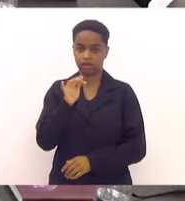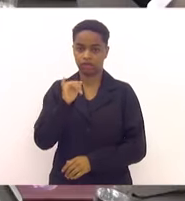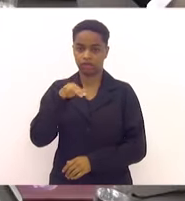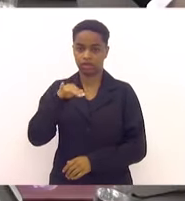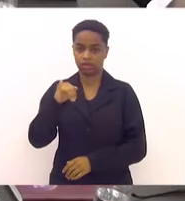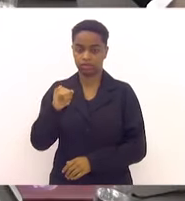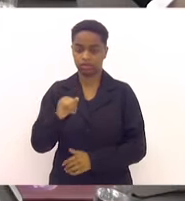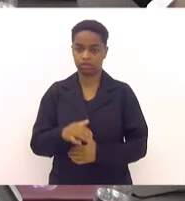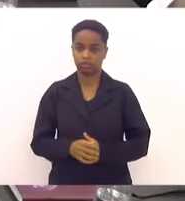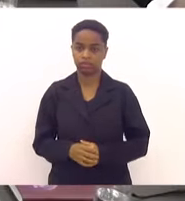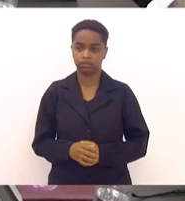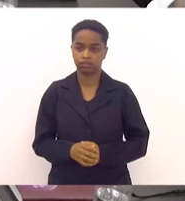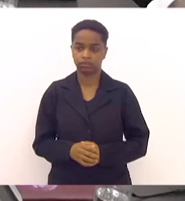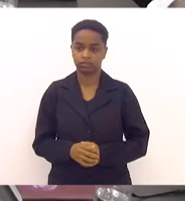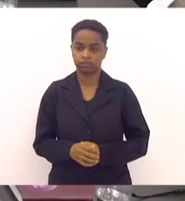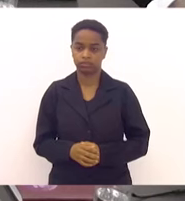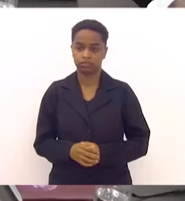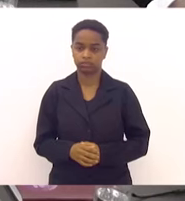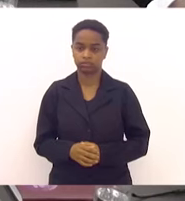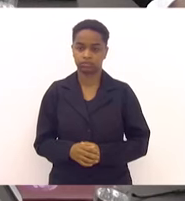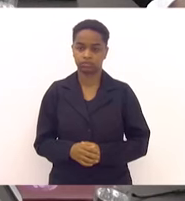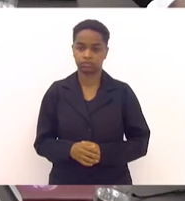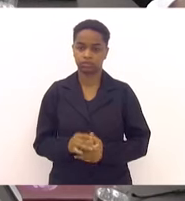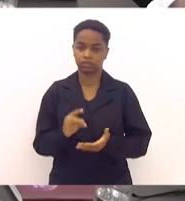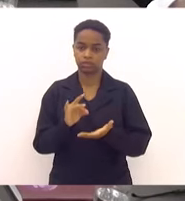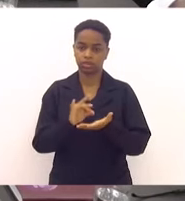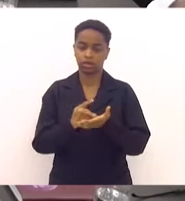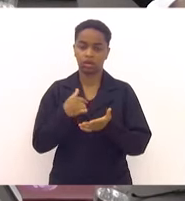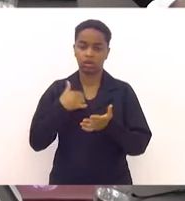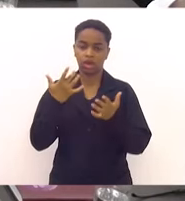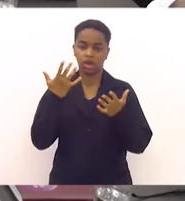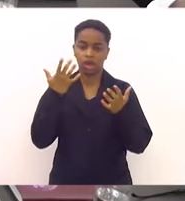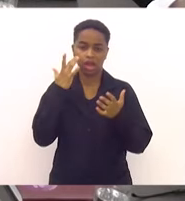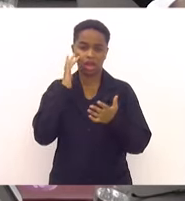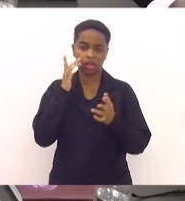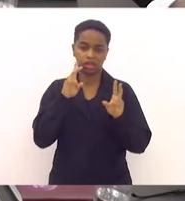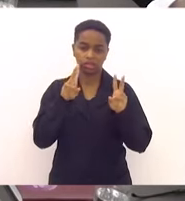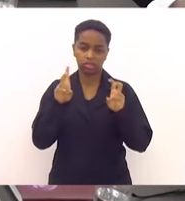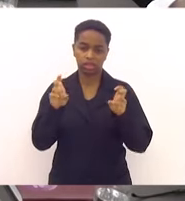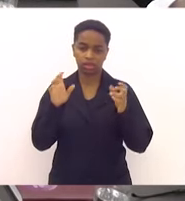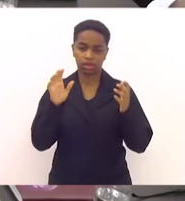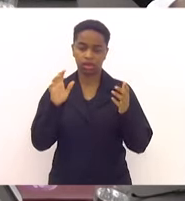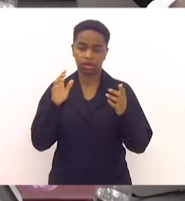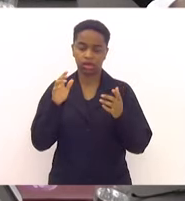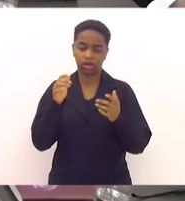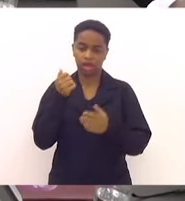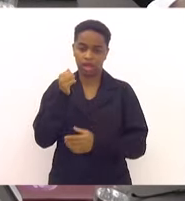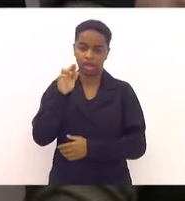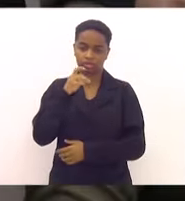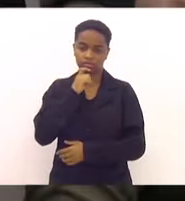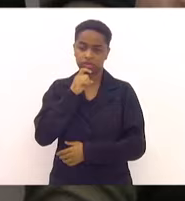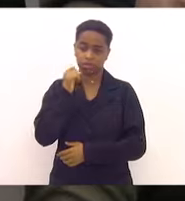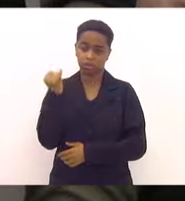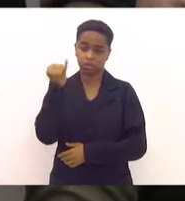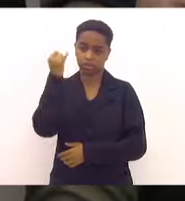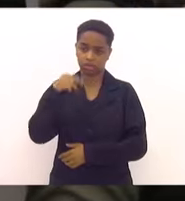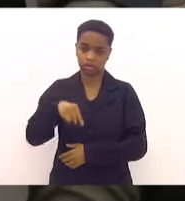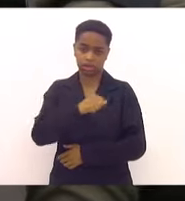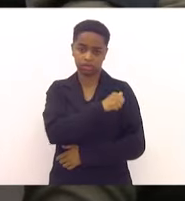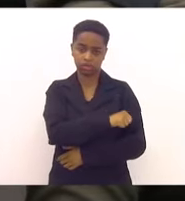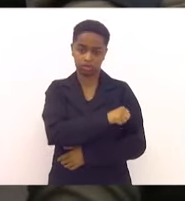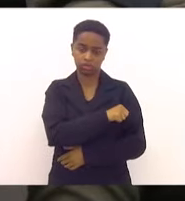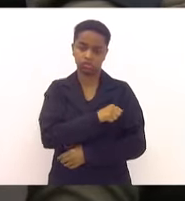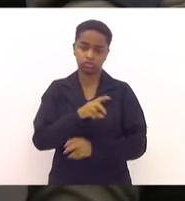Presidente, na verdade, eu acho que a questão da climatização é uma questão importante no estado do Rio de Janeiro, de